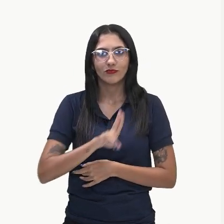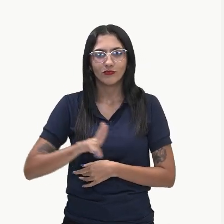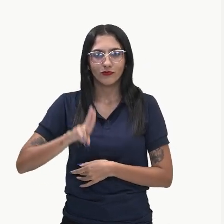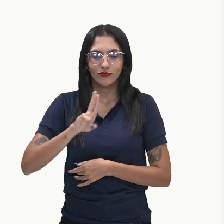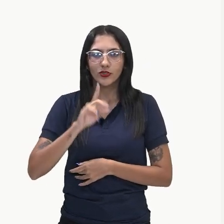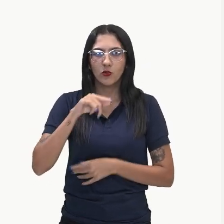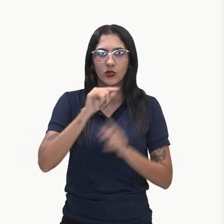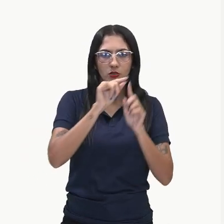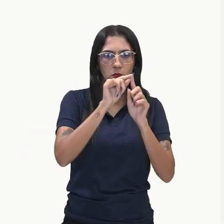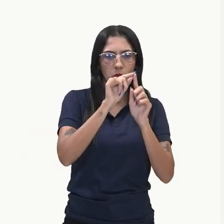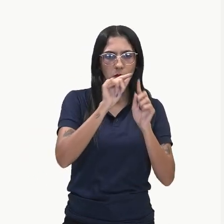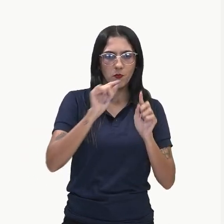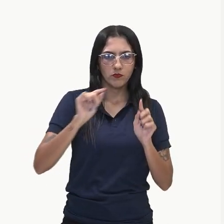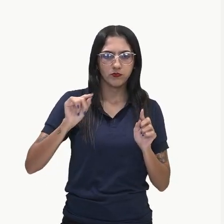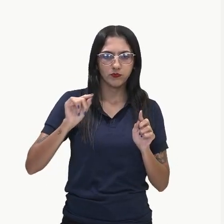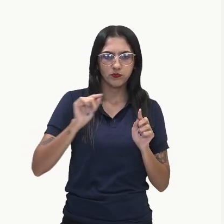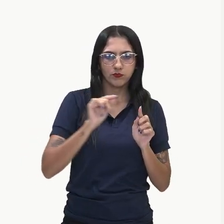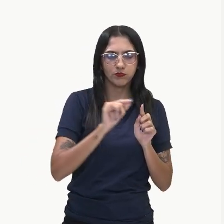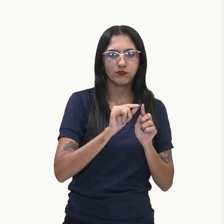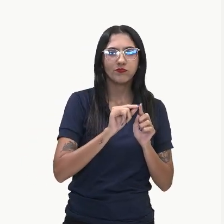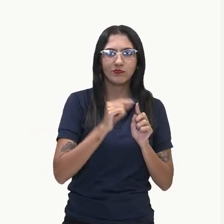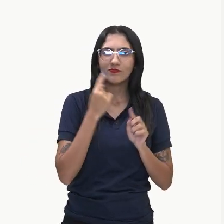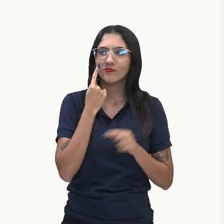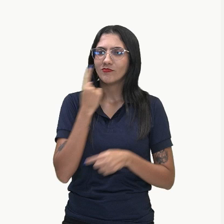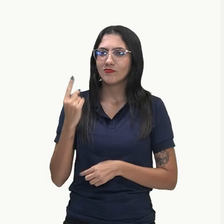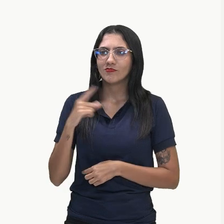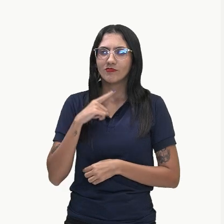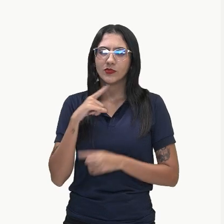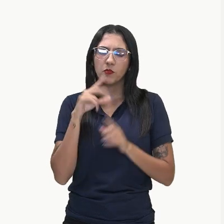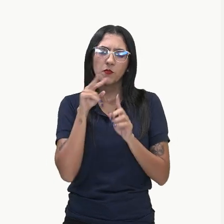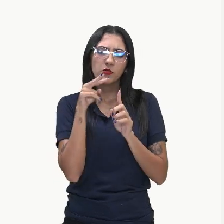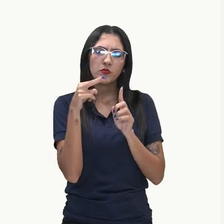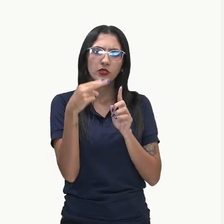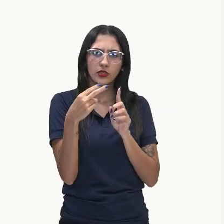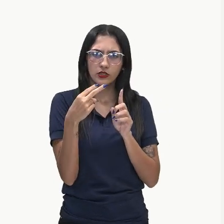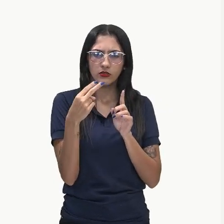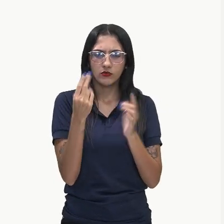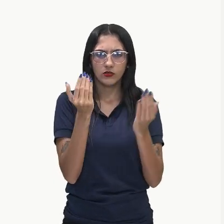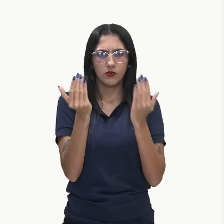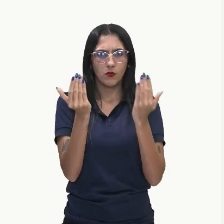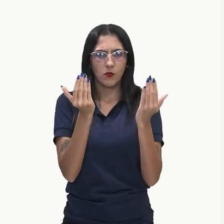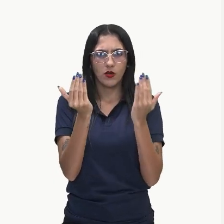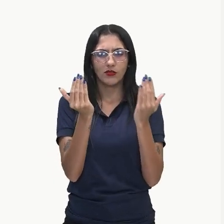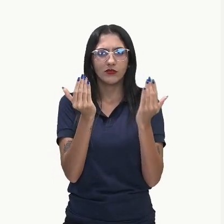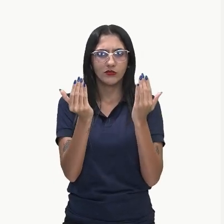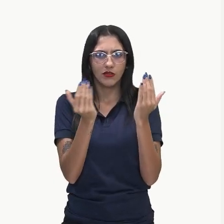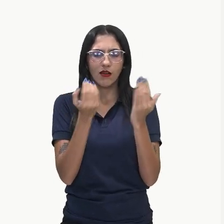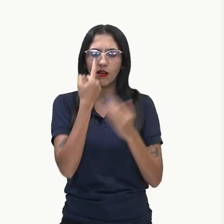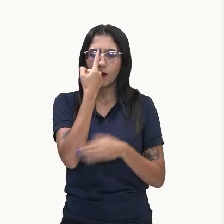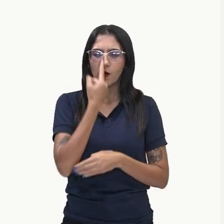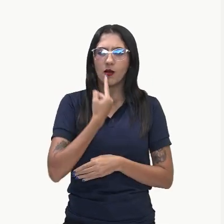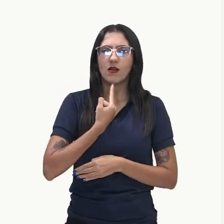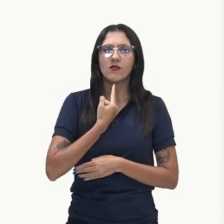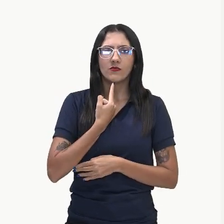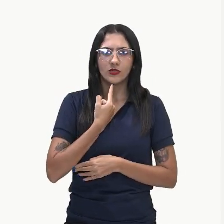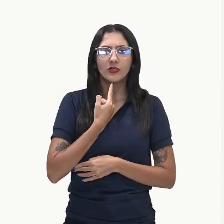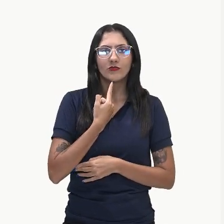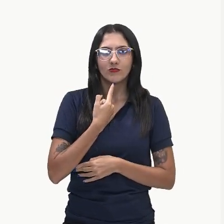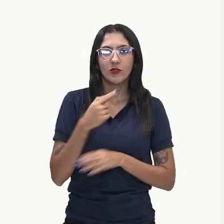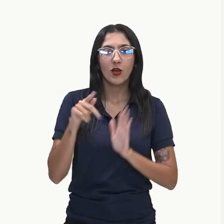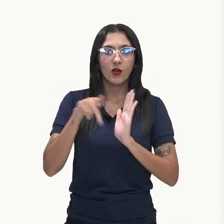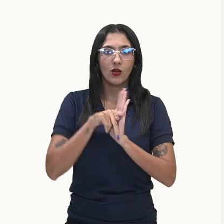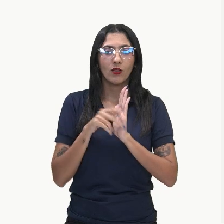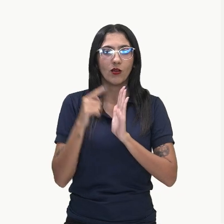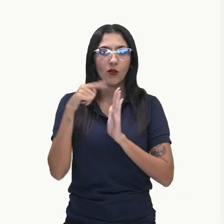ele vai trazer essa perspectiva, tá, para